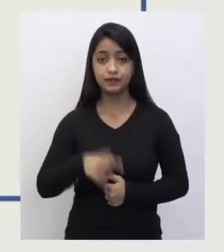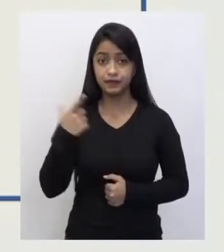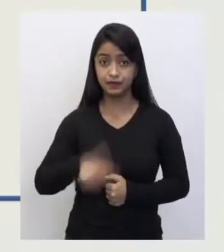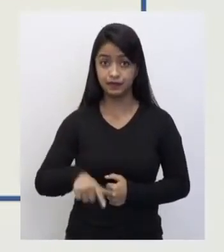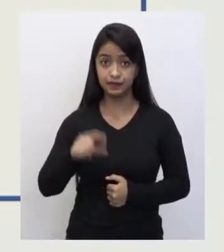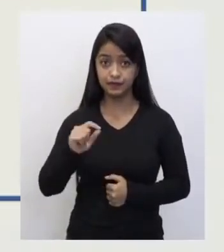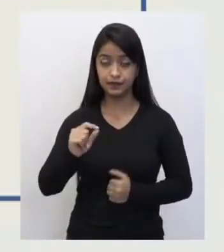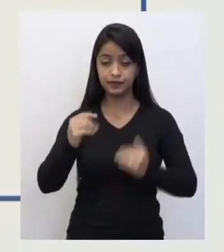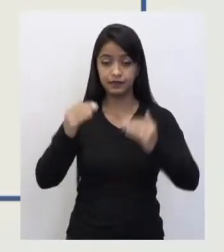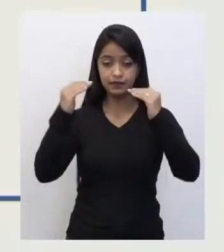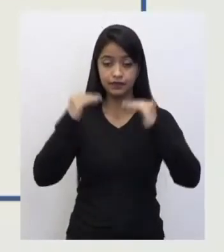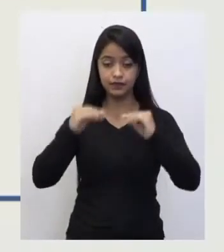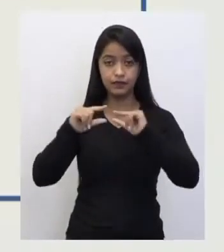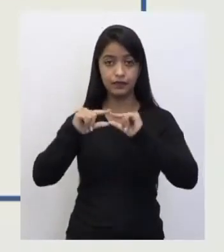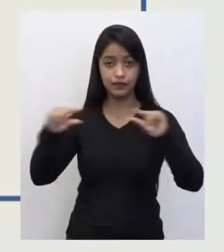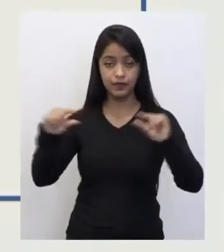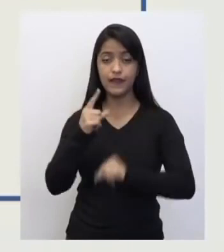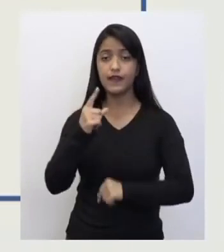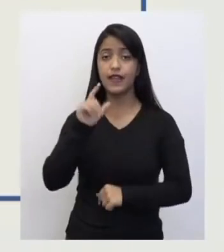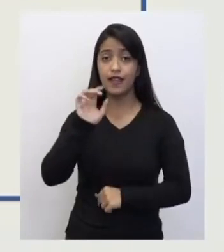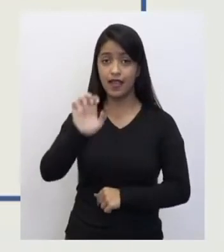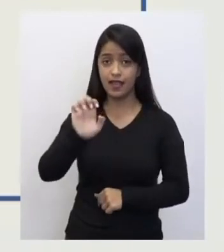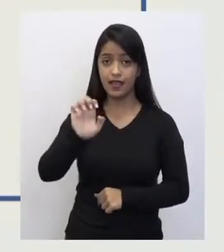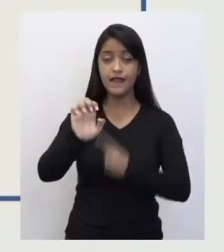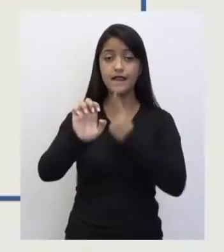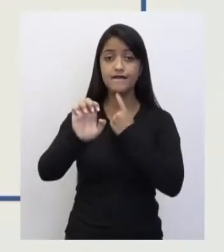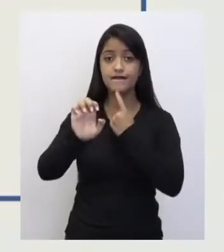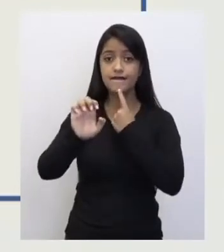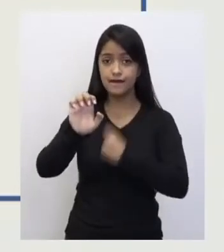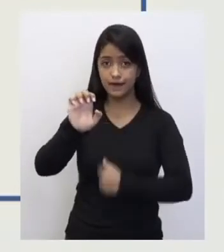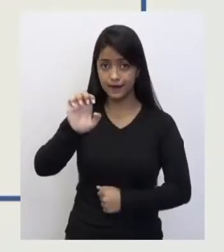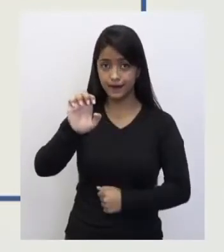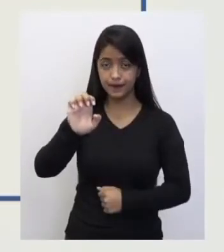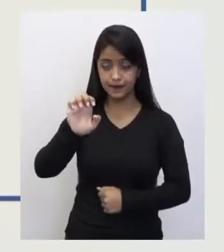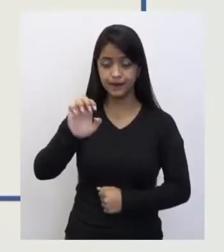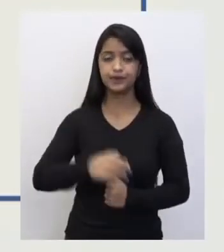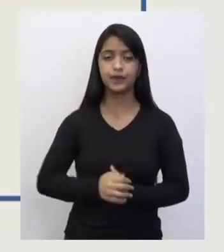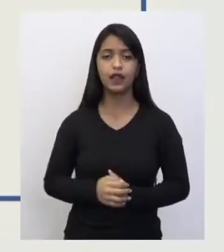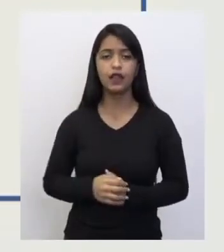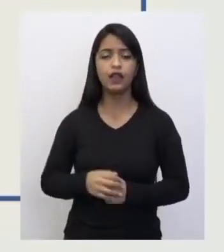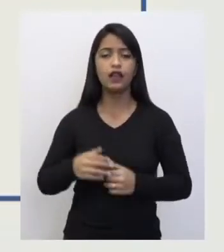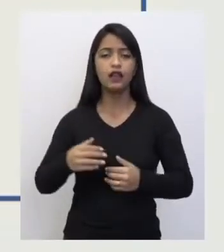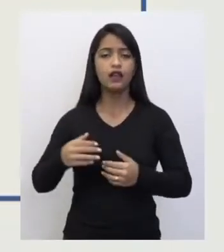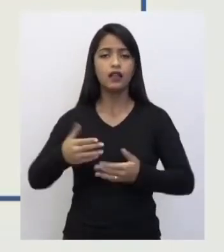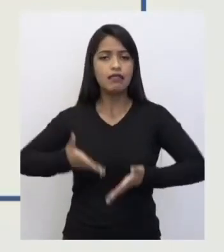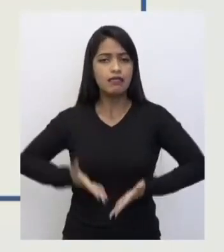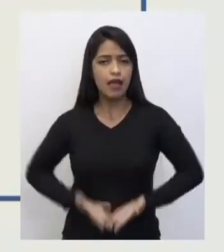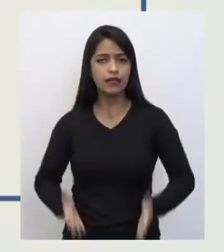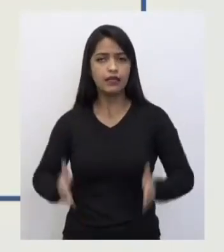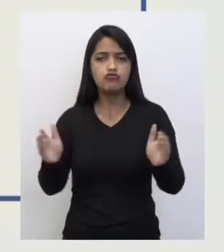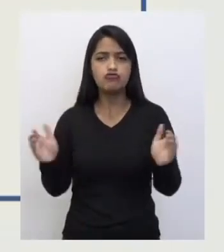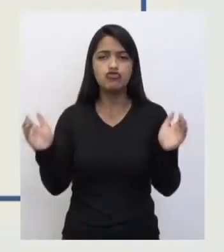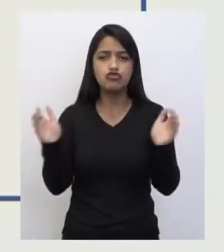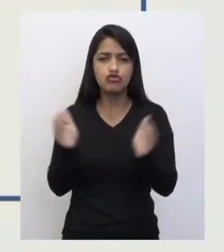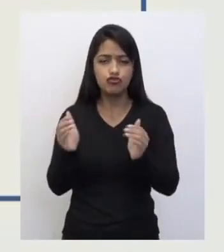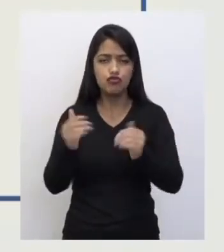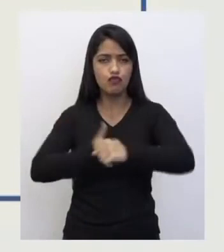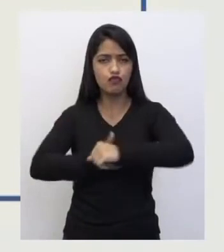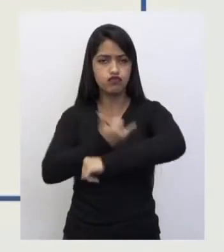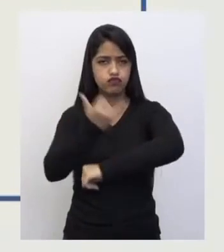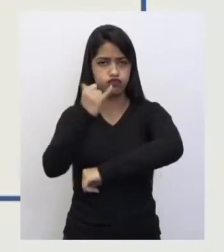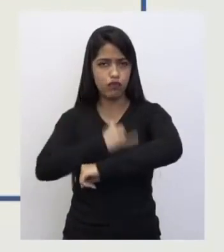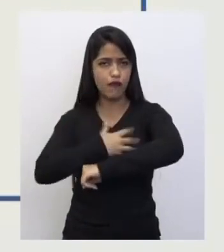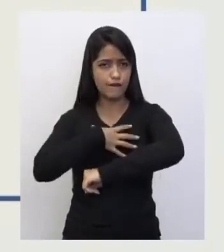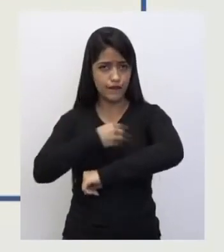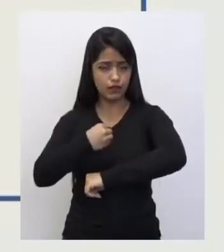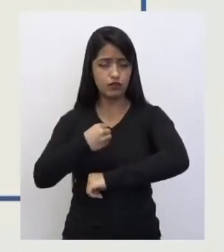mais um conectivo ali, né? O E. E o filhote costuma medir 4 metros e pesar 1,5